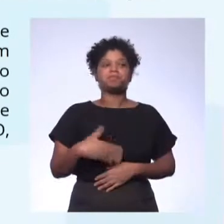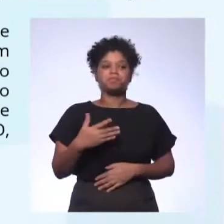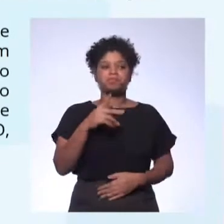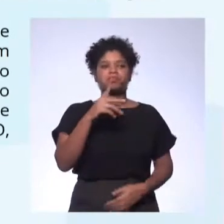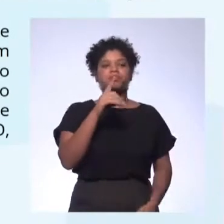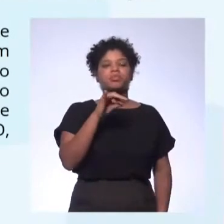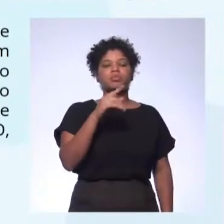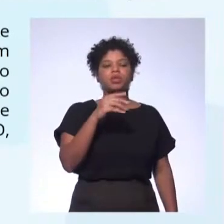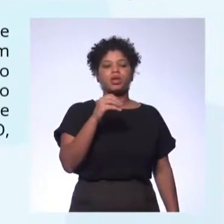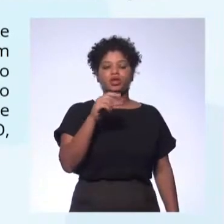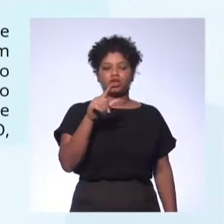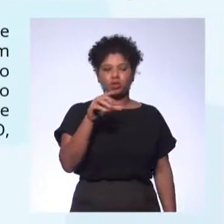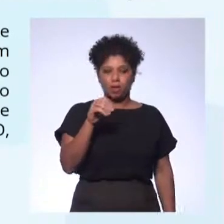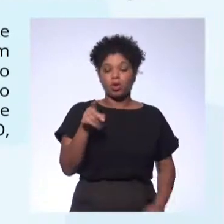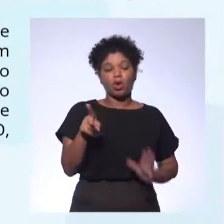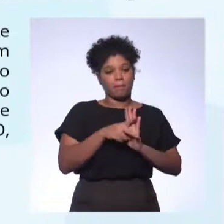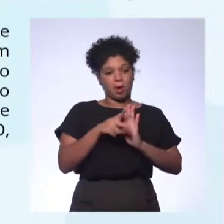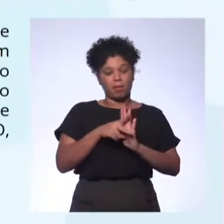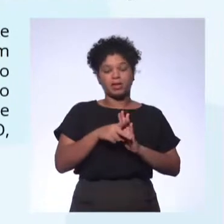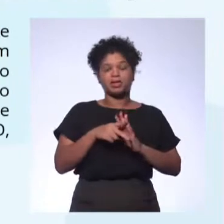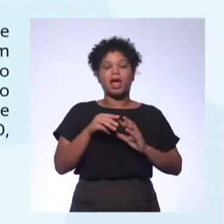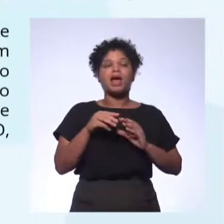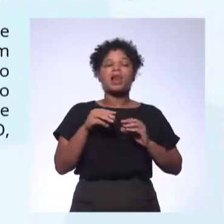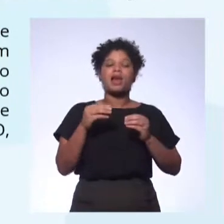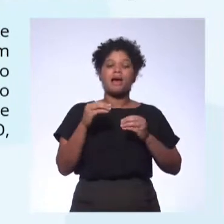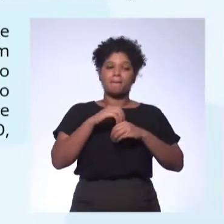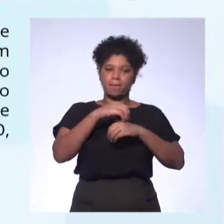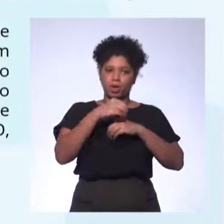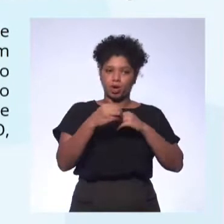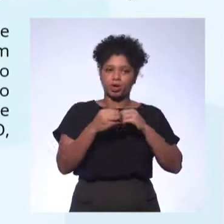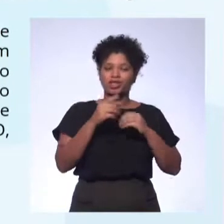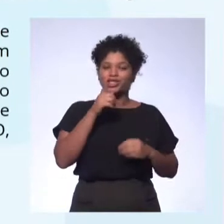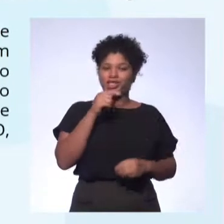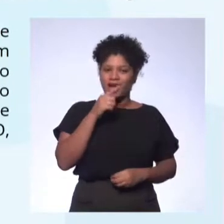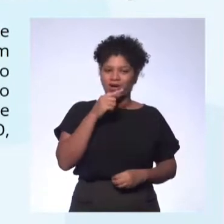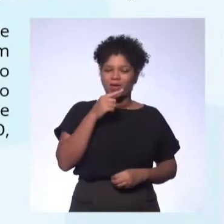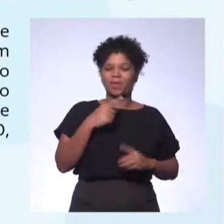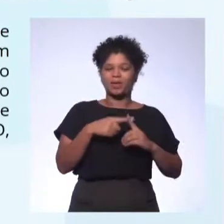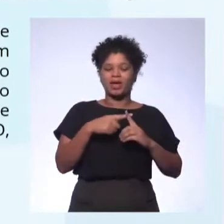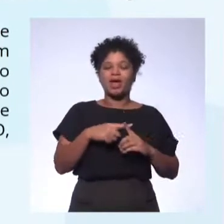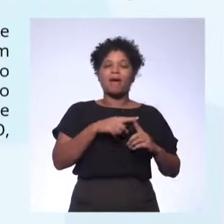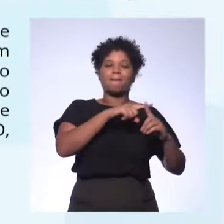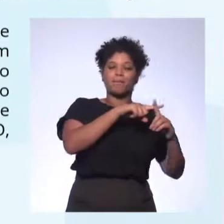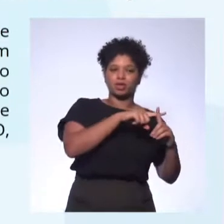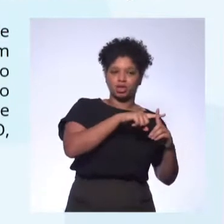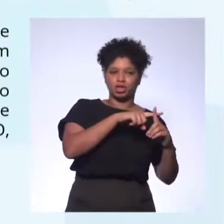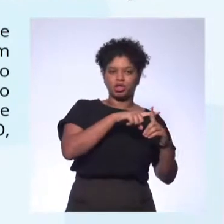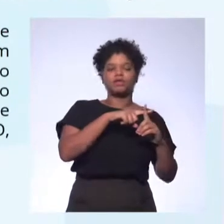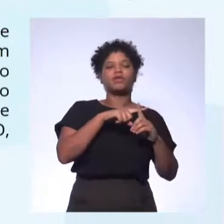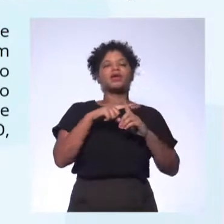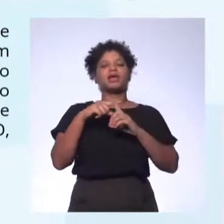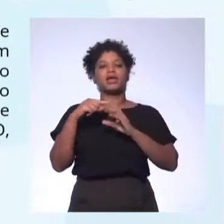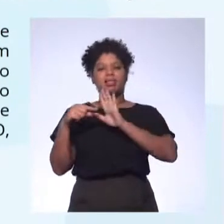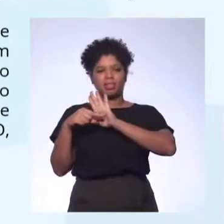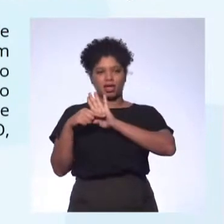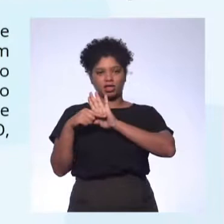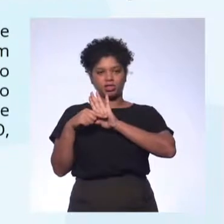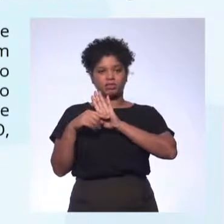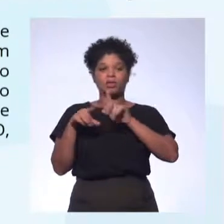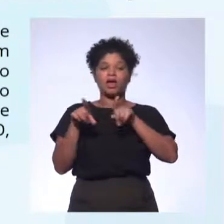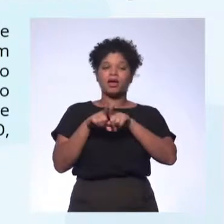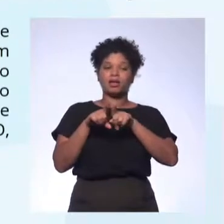que a molécula de água Ok porque ela possui pólo positivo e o polo negativo e temos o gás de oxigênio que está